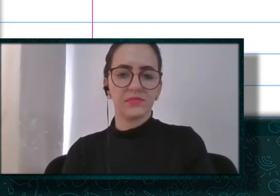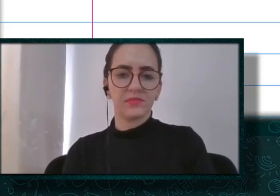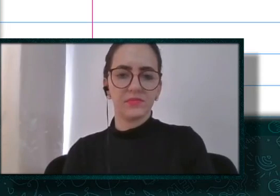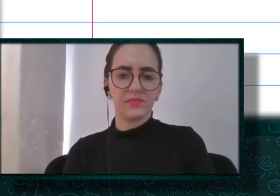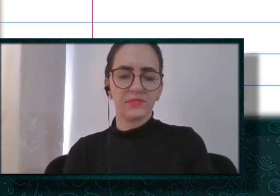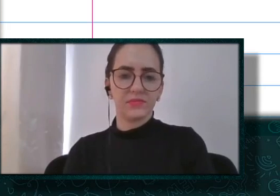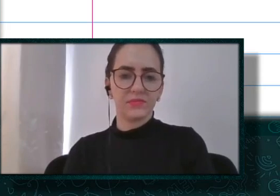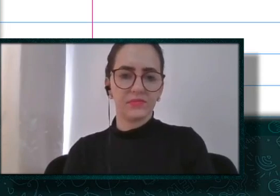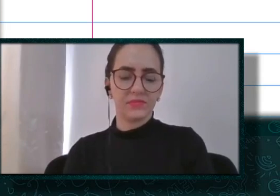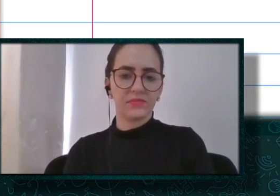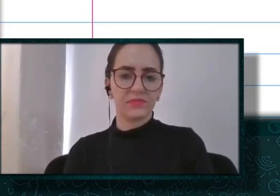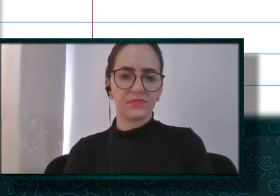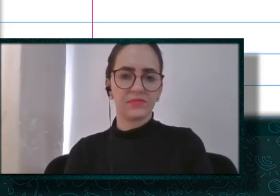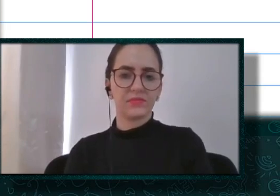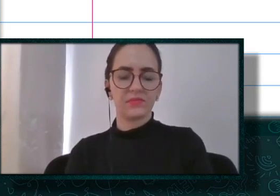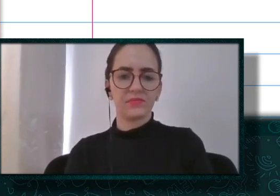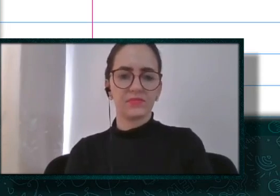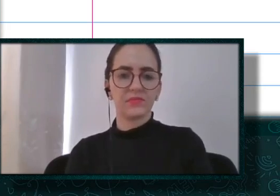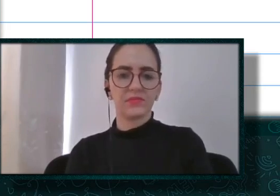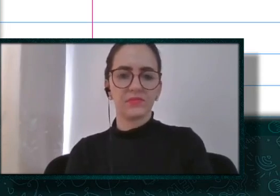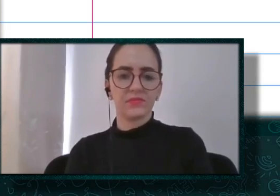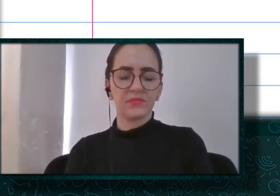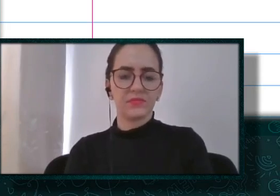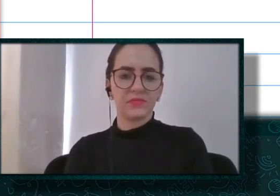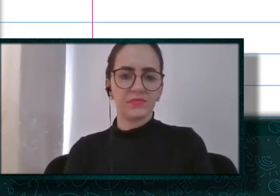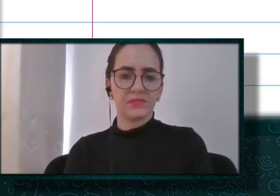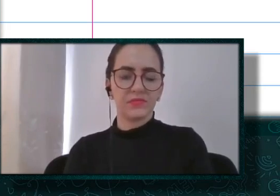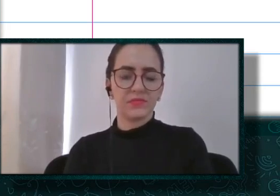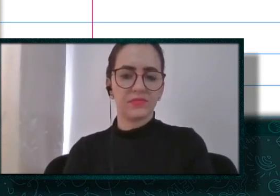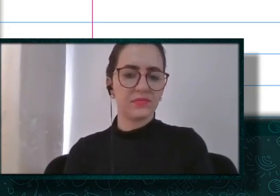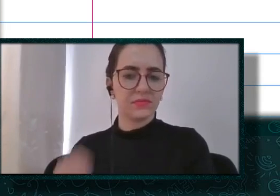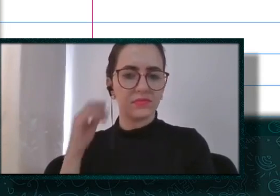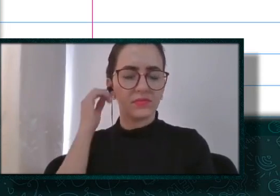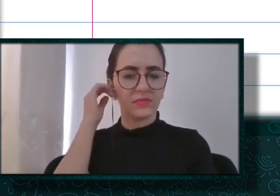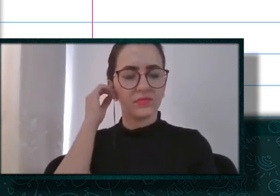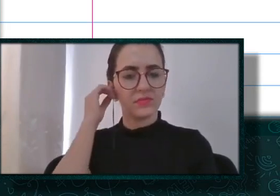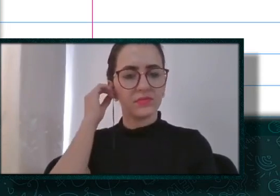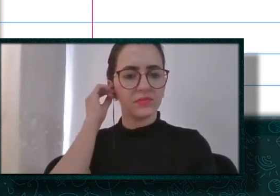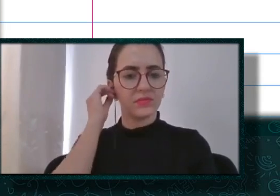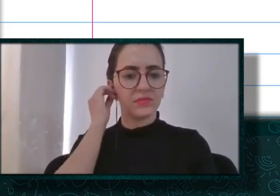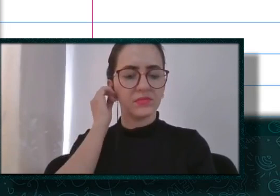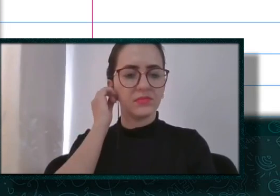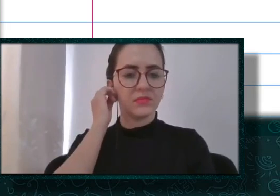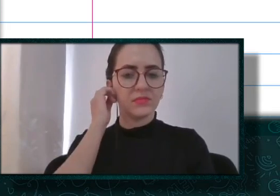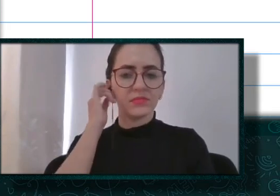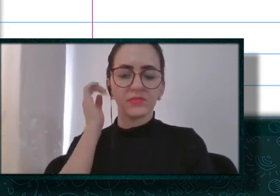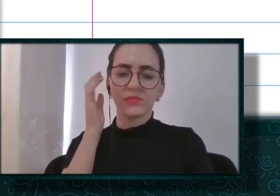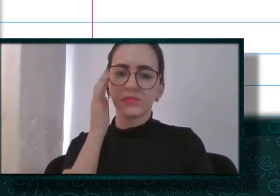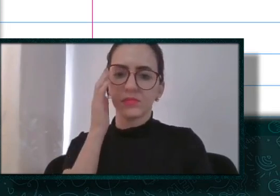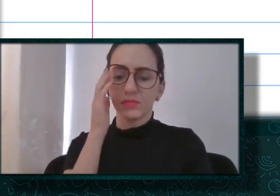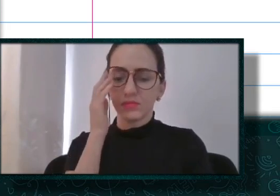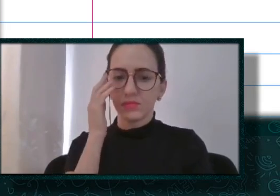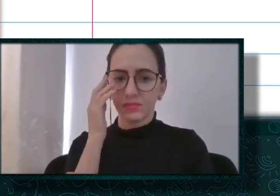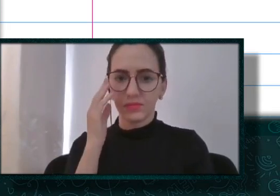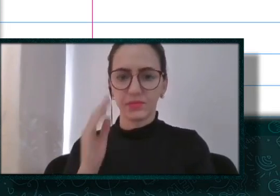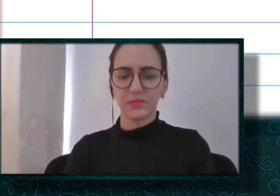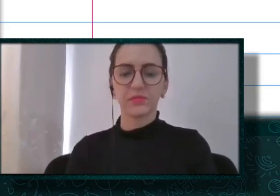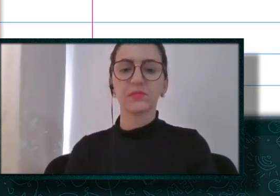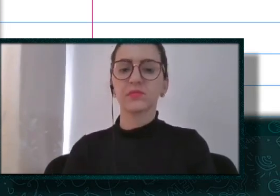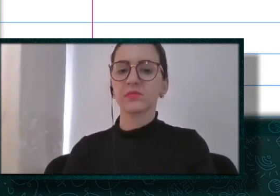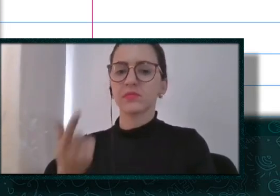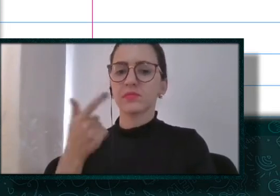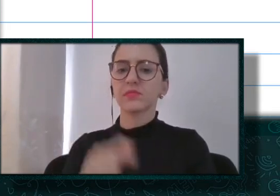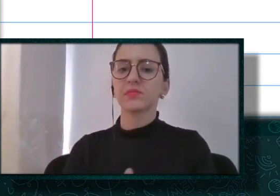quer dizer, os dois aqui estão, né? Os dois estão em volume. Os dois estão na mesma quantidade, na mesma unidade. Então aqui, a concentração de solução